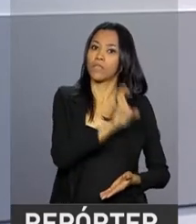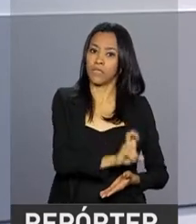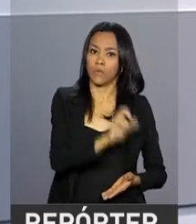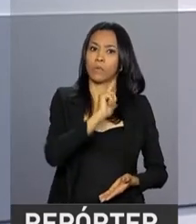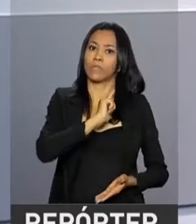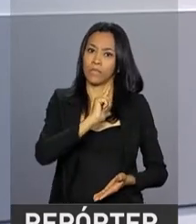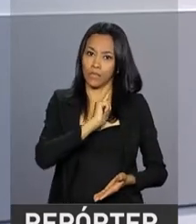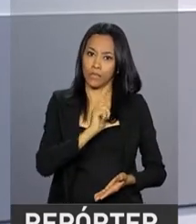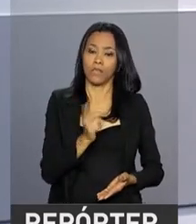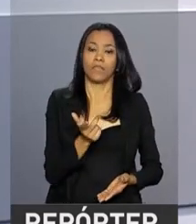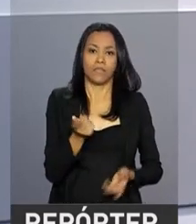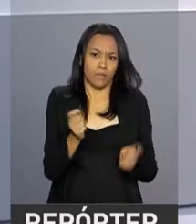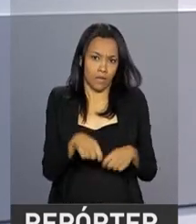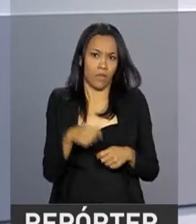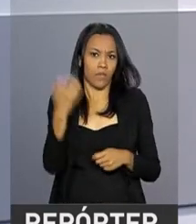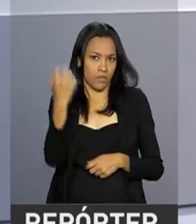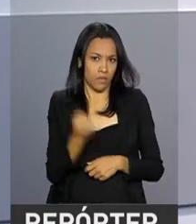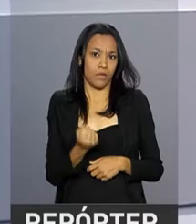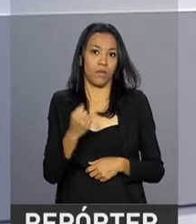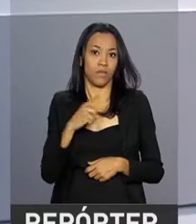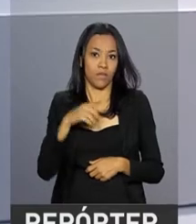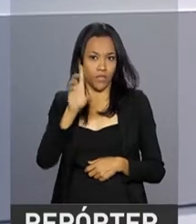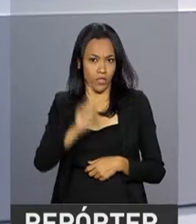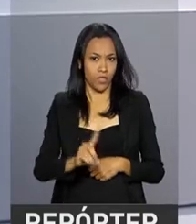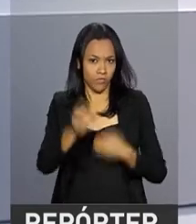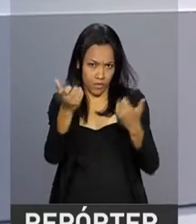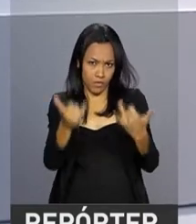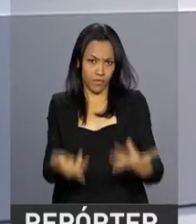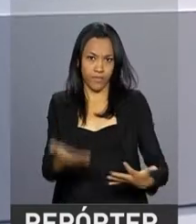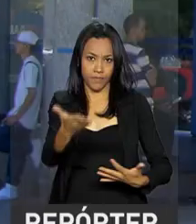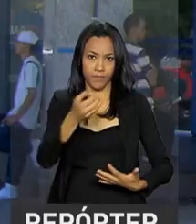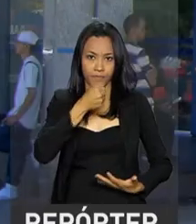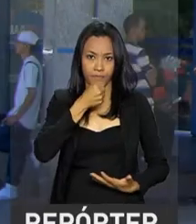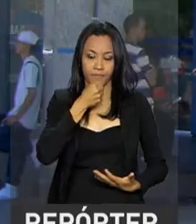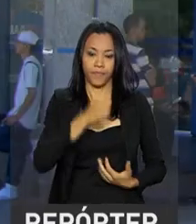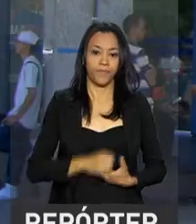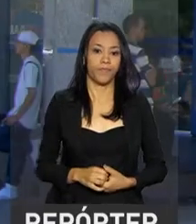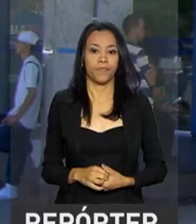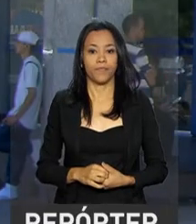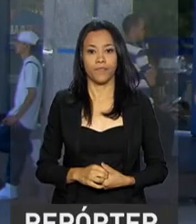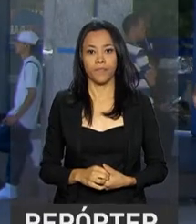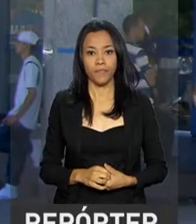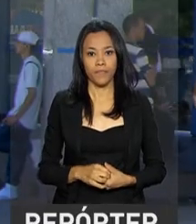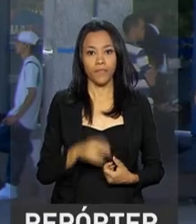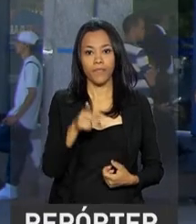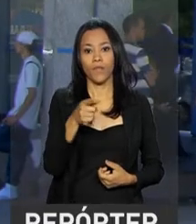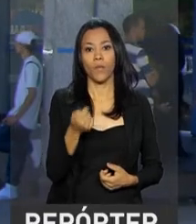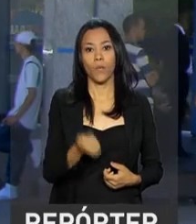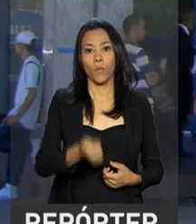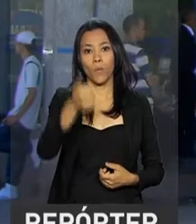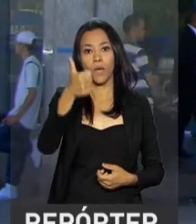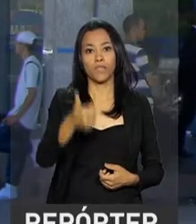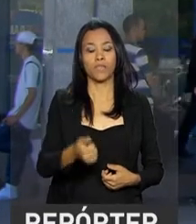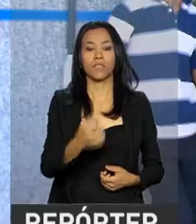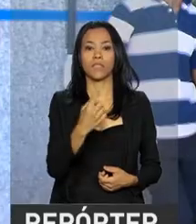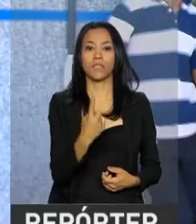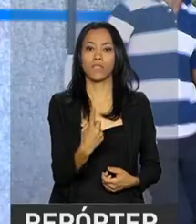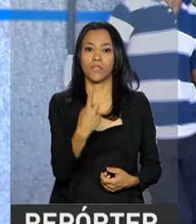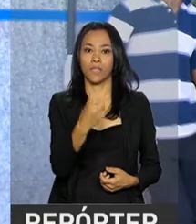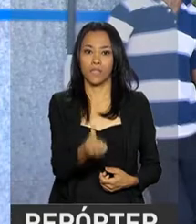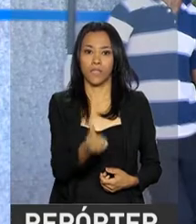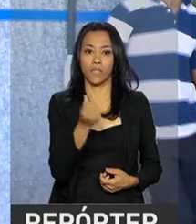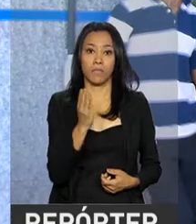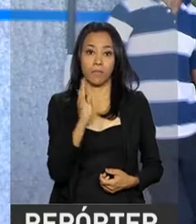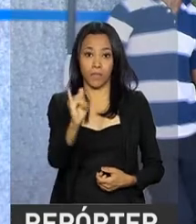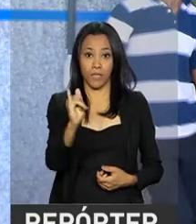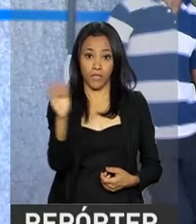saldo quem explica pra gente é o repórter pablo mundi são quase 16 bilhões de reais